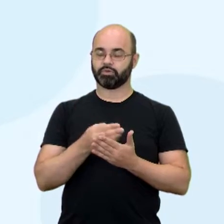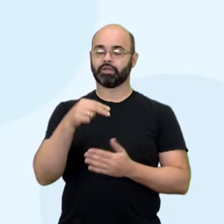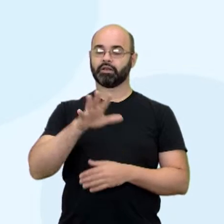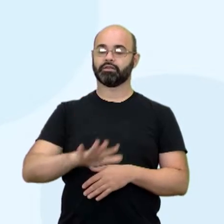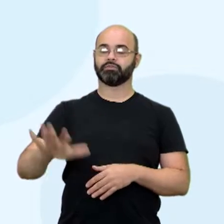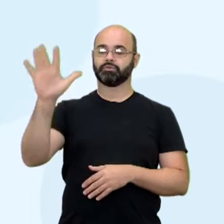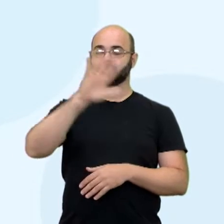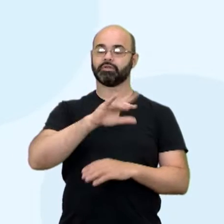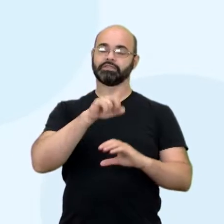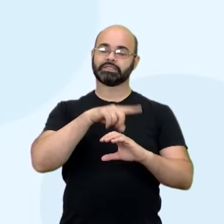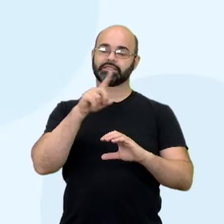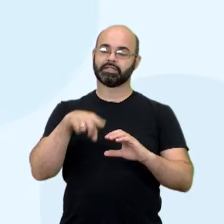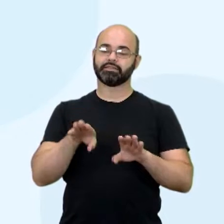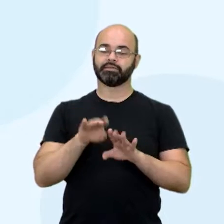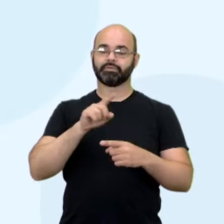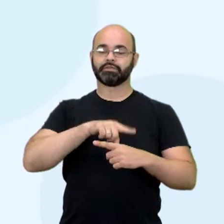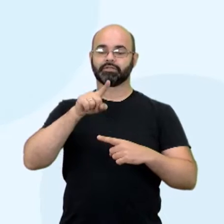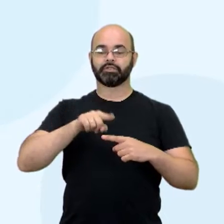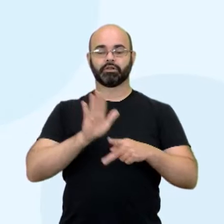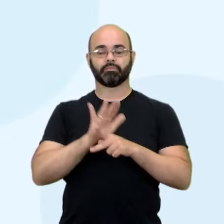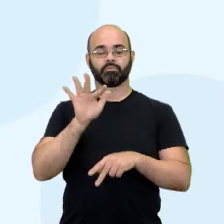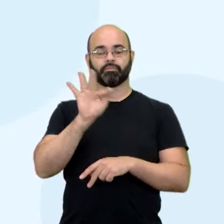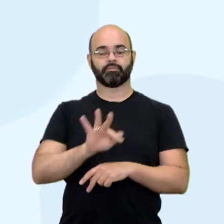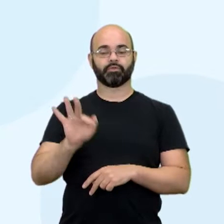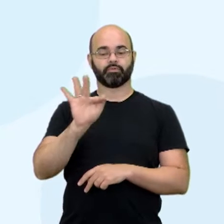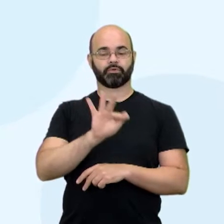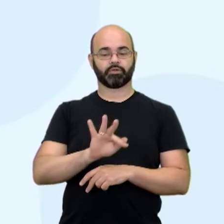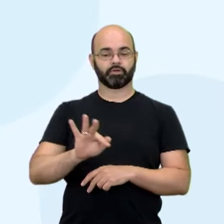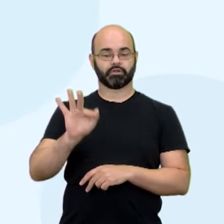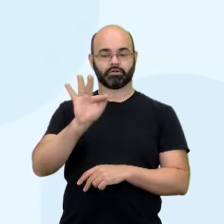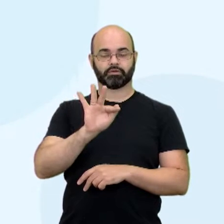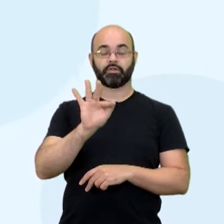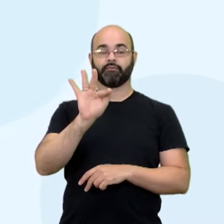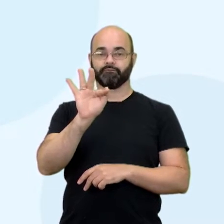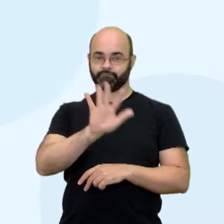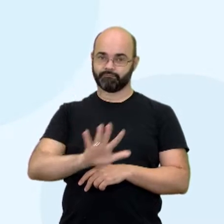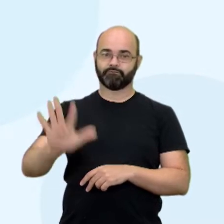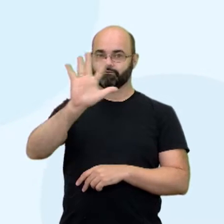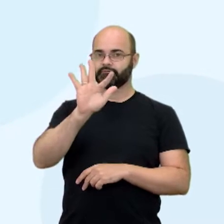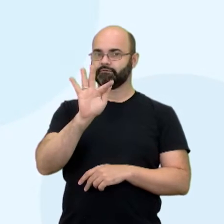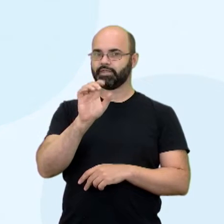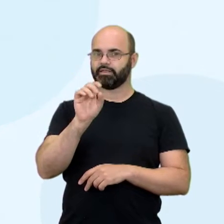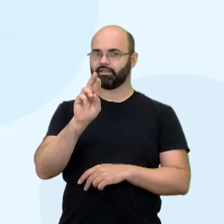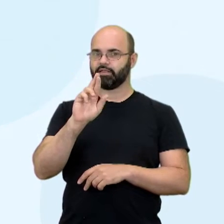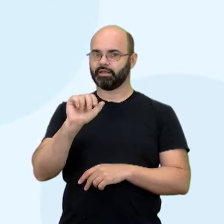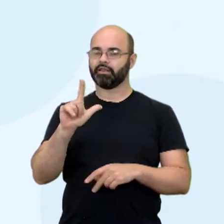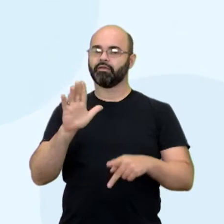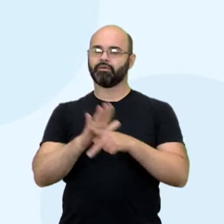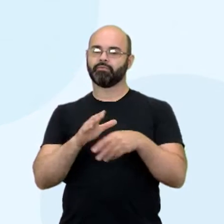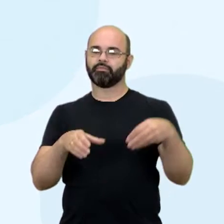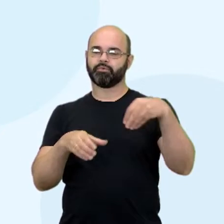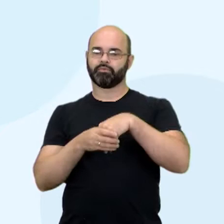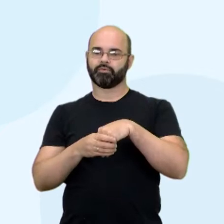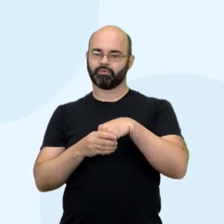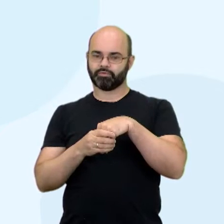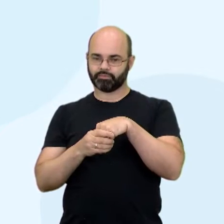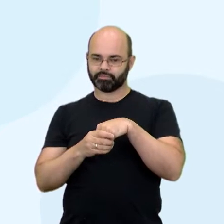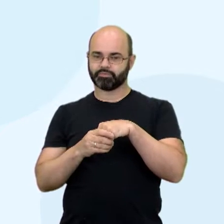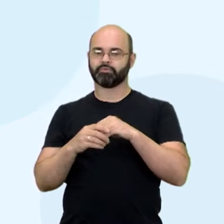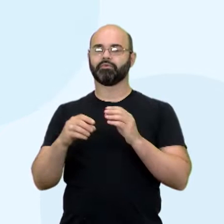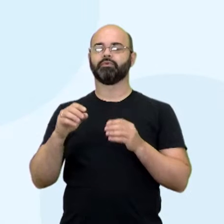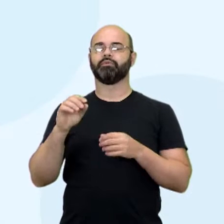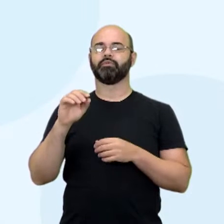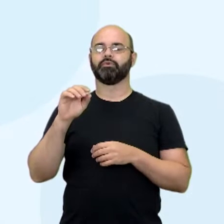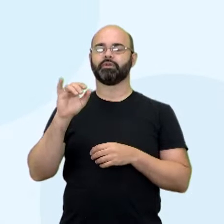instituição federal de ensino superior que faz parte do Instituto Brasileiro de Geografia e Estatística. Ela